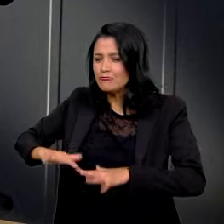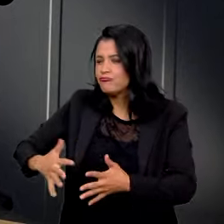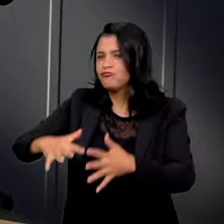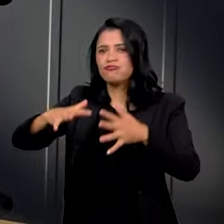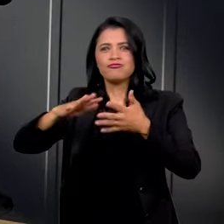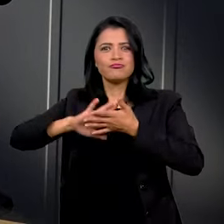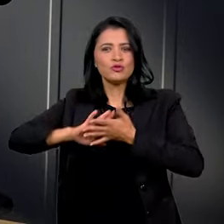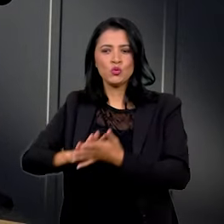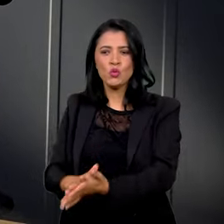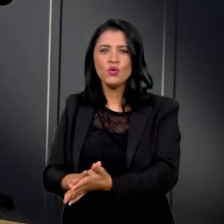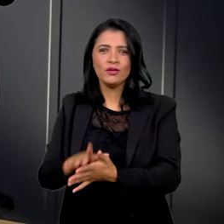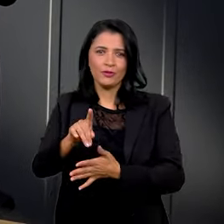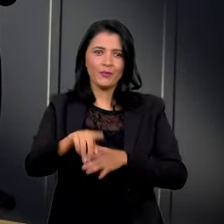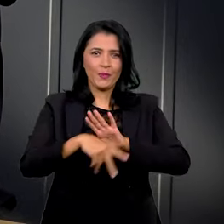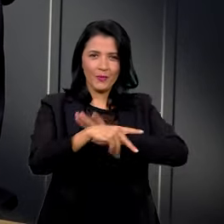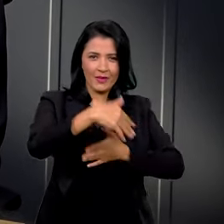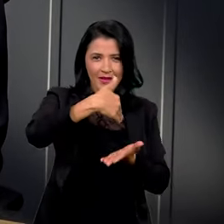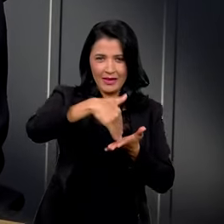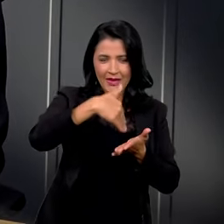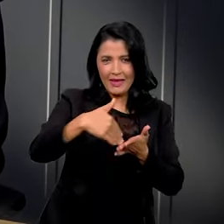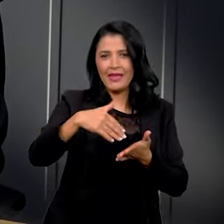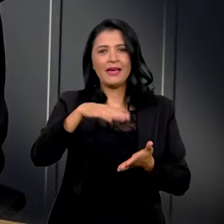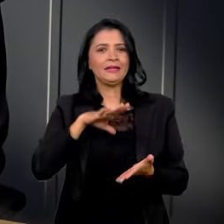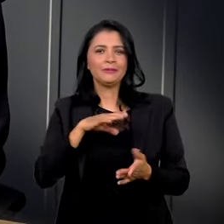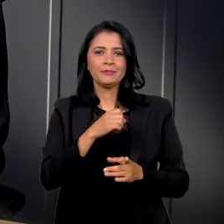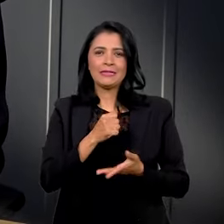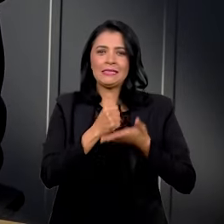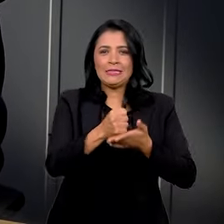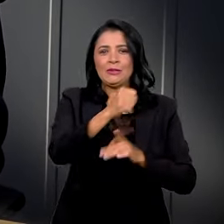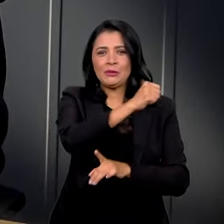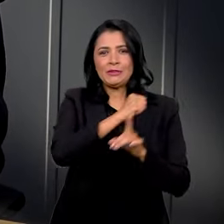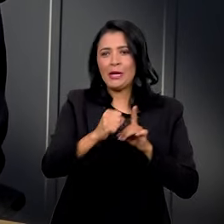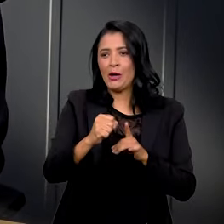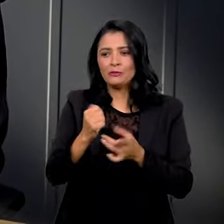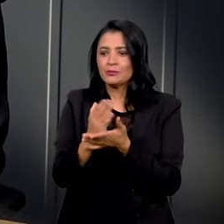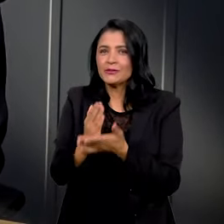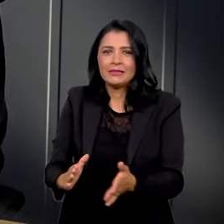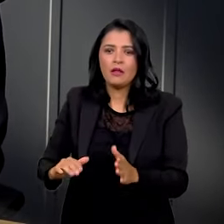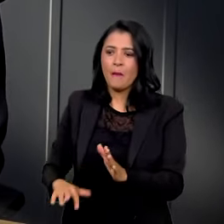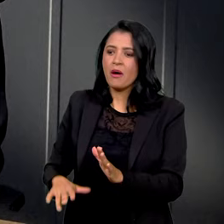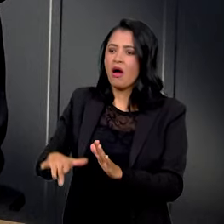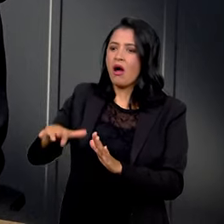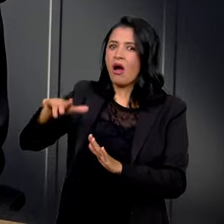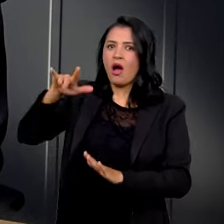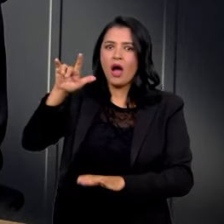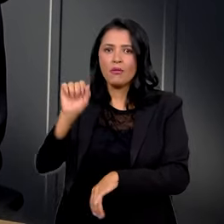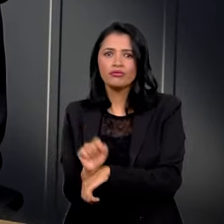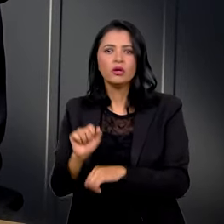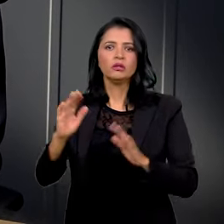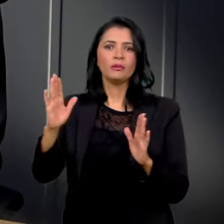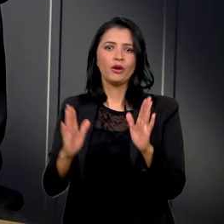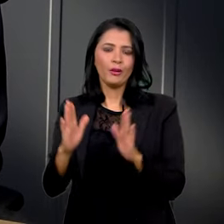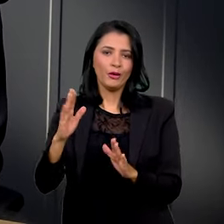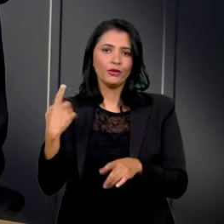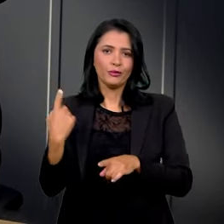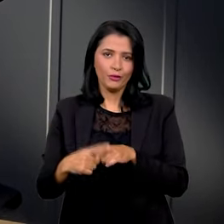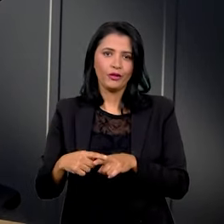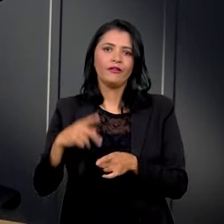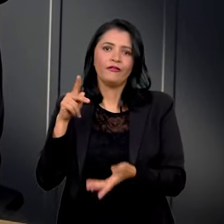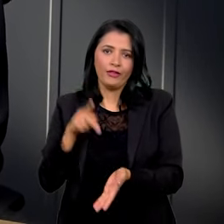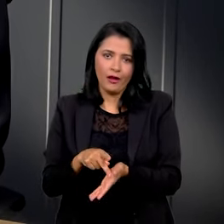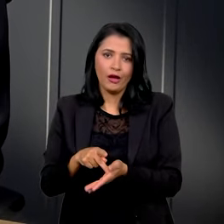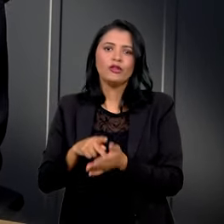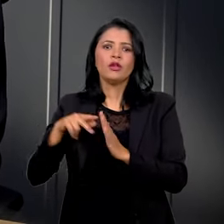as próprias secretarias de assistência social centro de referência de assistência social deixaram de existir ainda que temporariamente né porque a água de fato